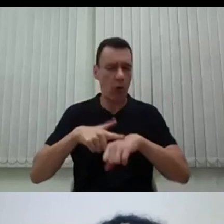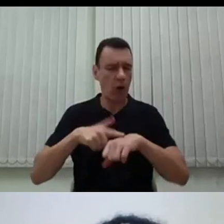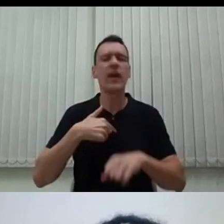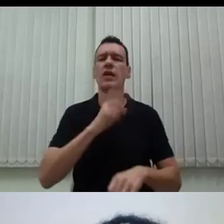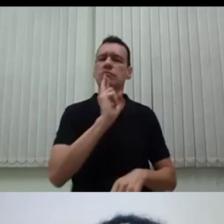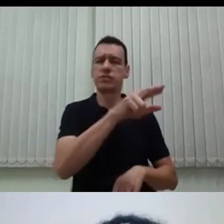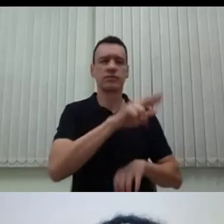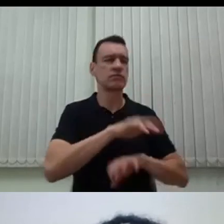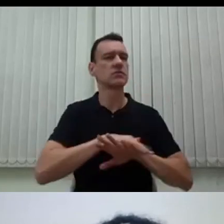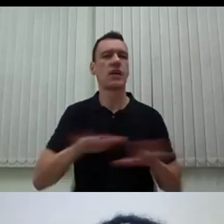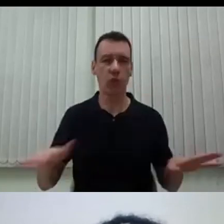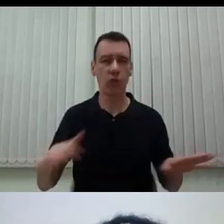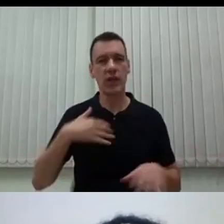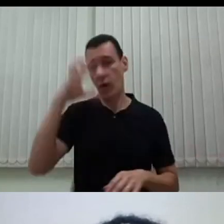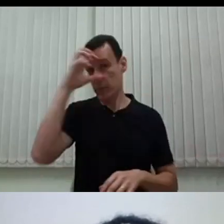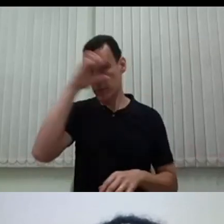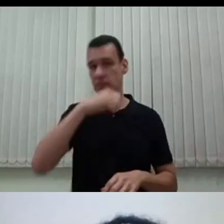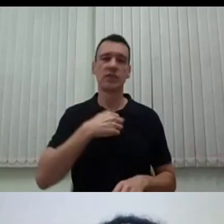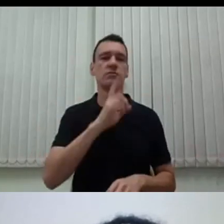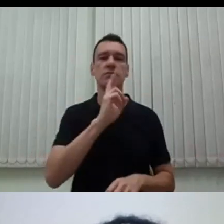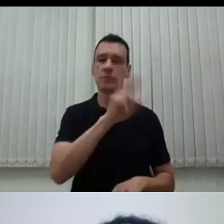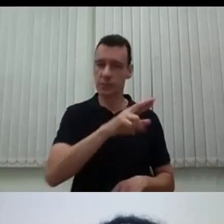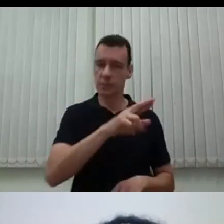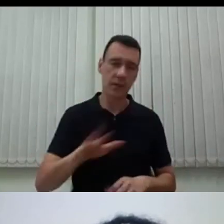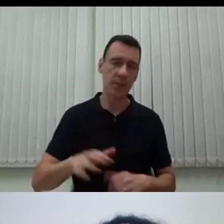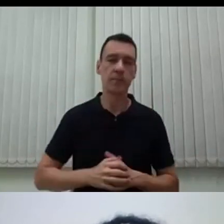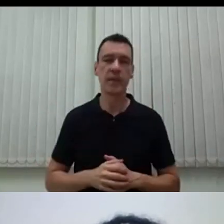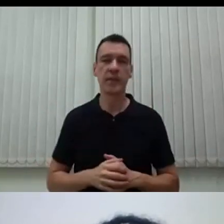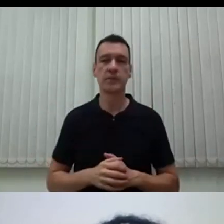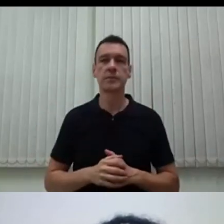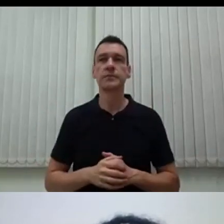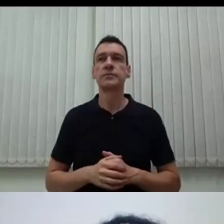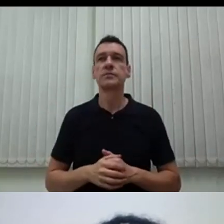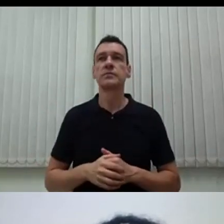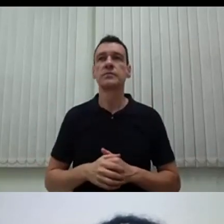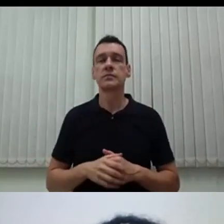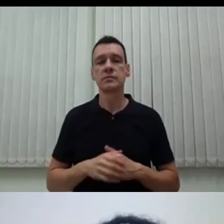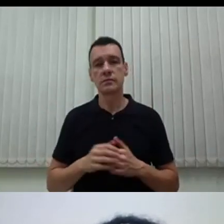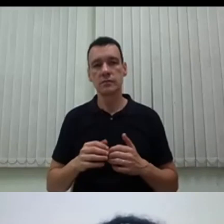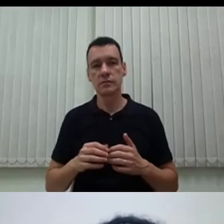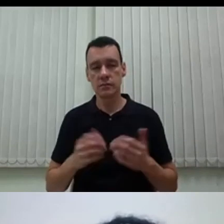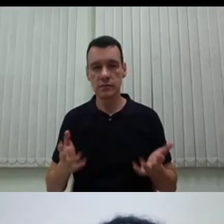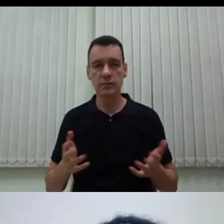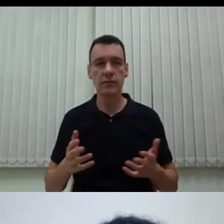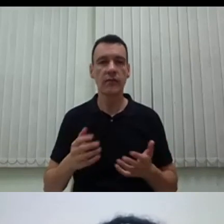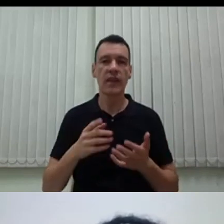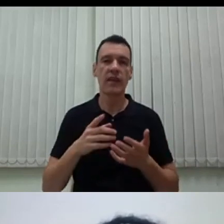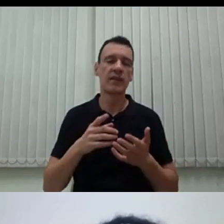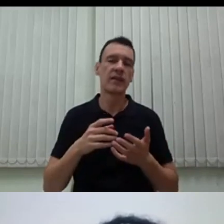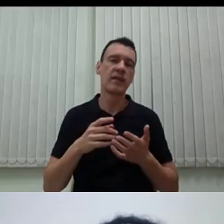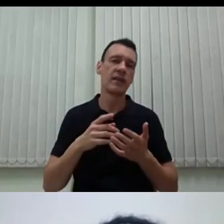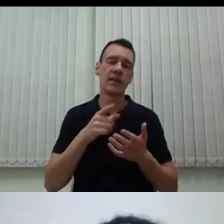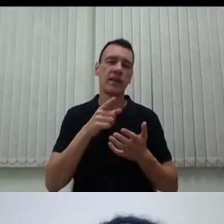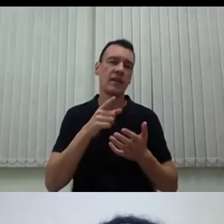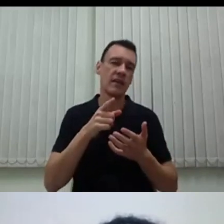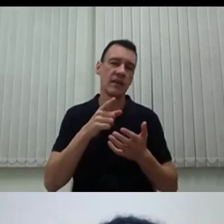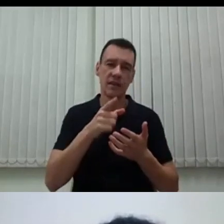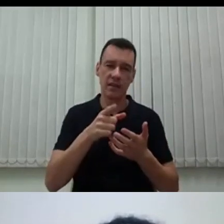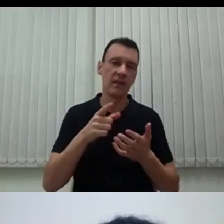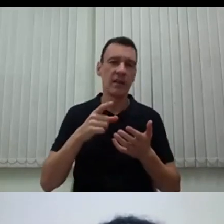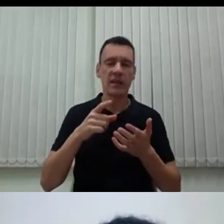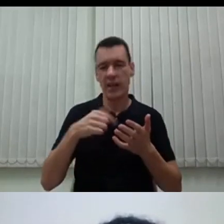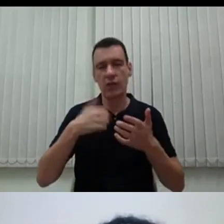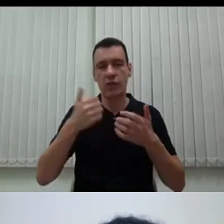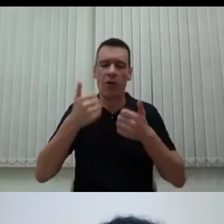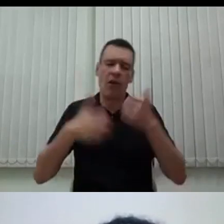como biblioteca, né, eu não vou me estender porque o horário tá, acho que vocês já puderam compartilhar um pouquinho da Biblioteca Maria Firmina, tem um livro da